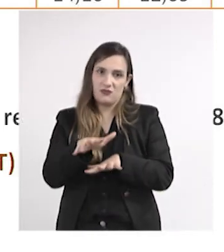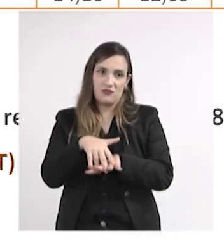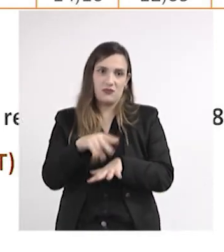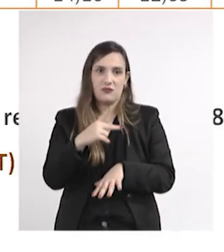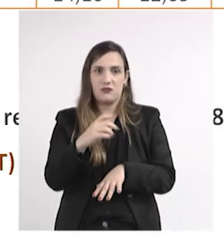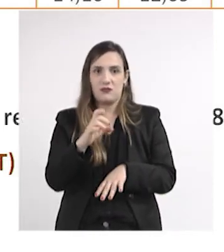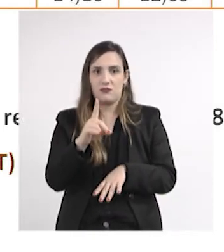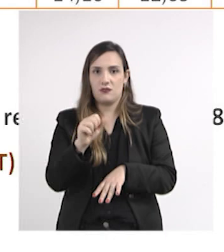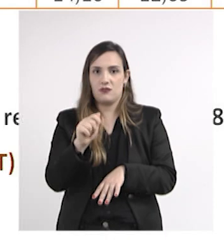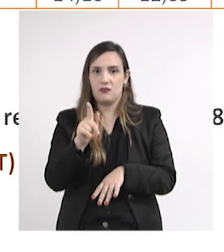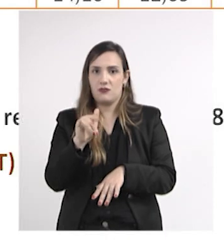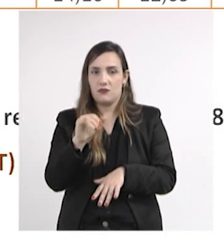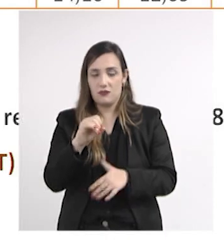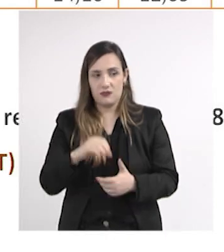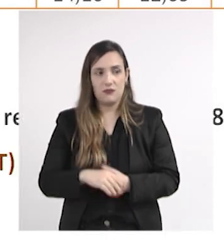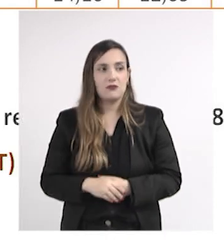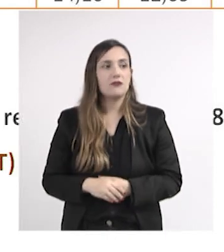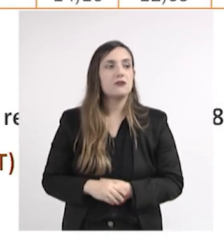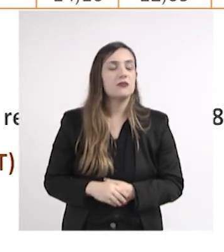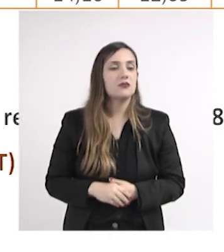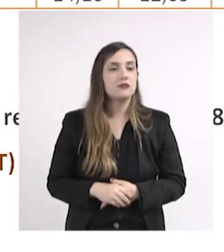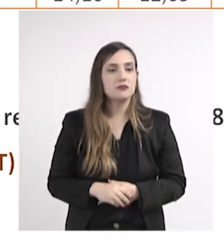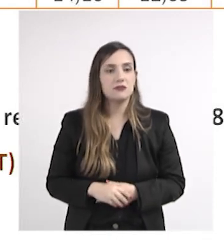limitação desse deságio em